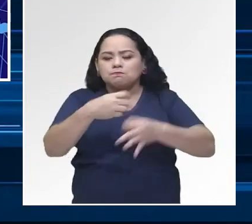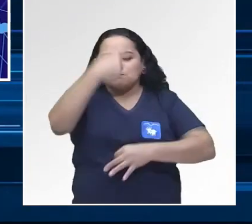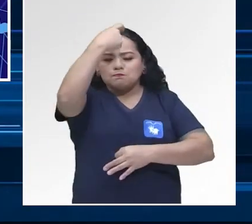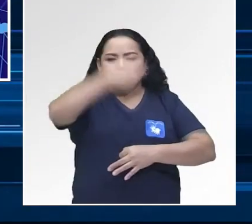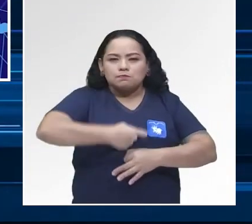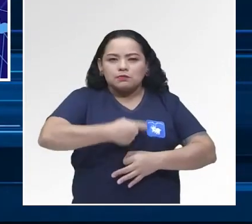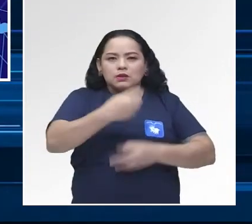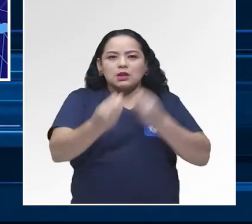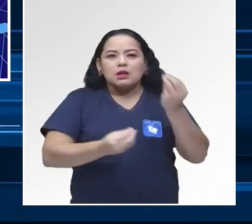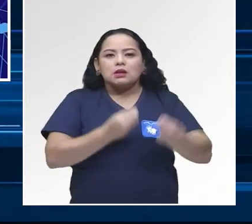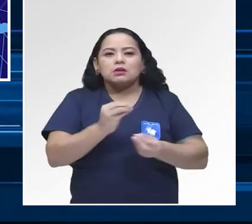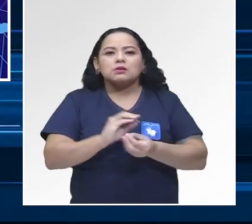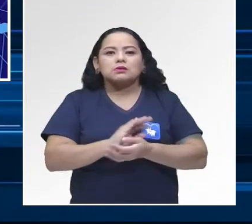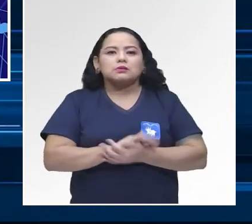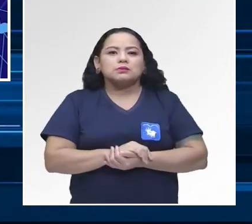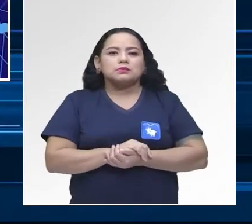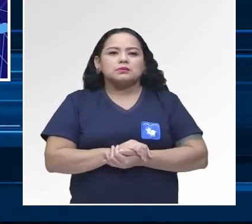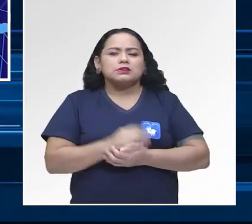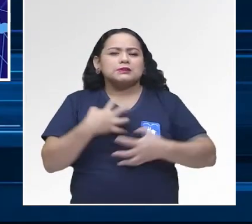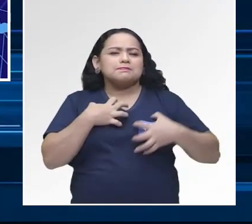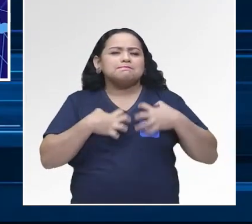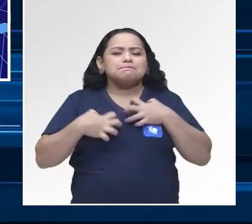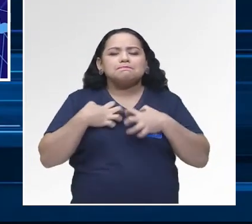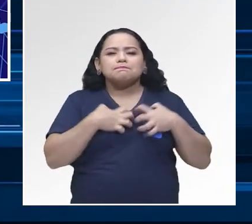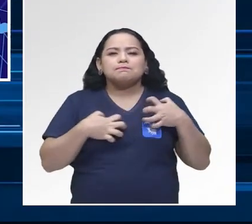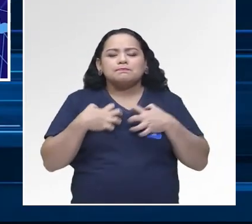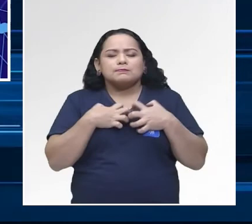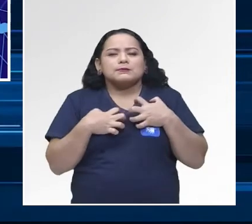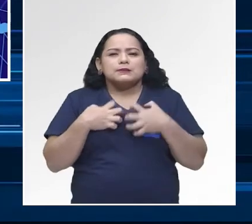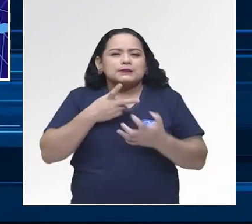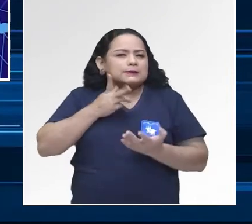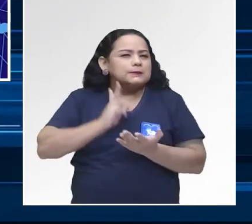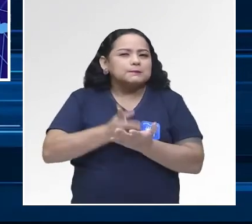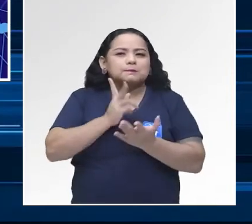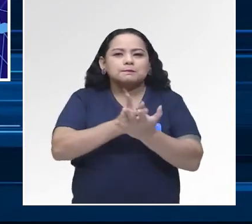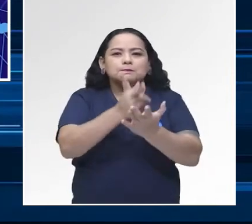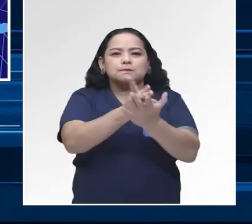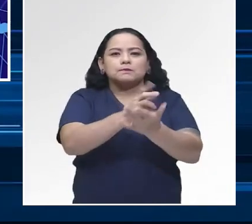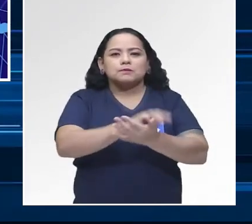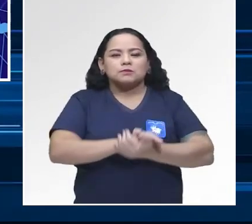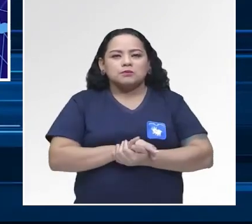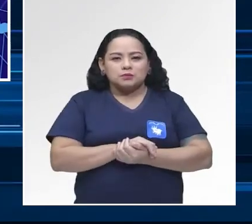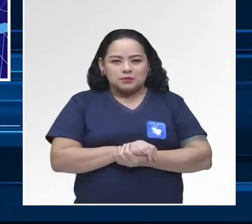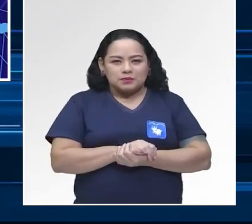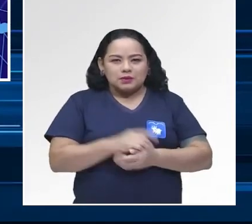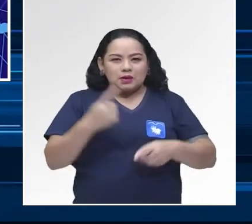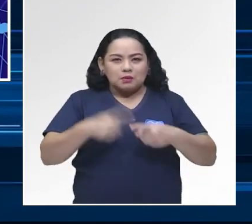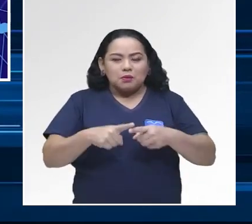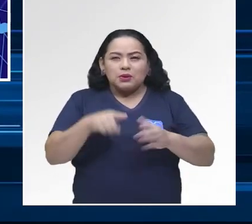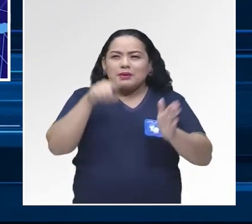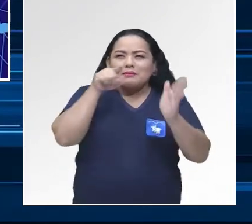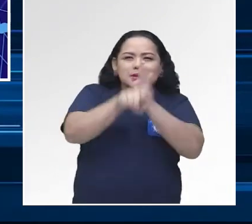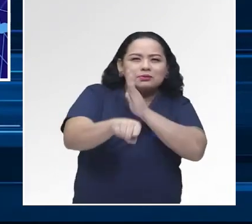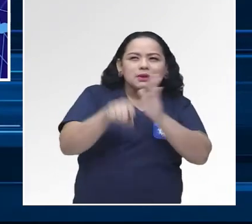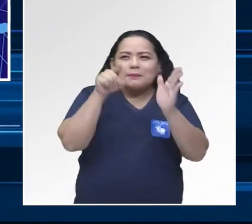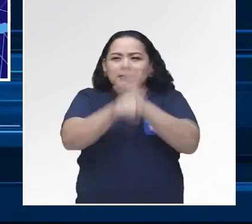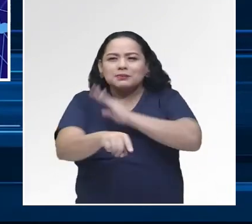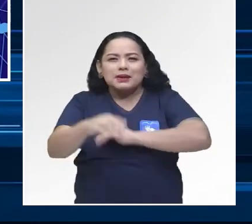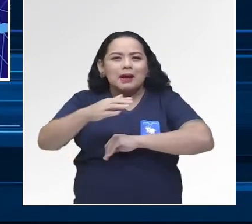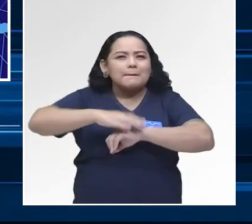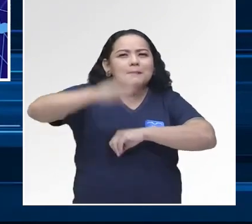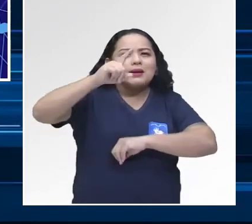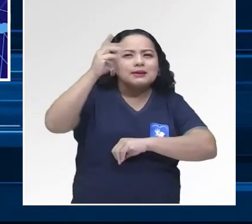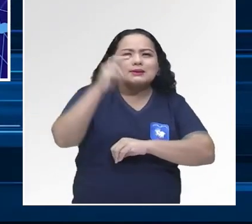posição de inquietude, de inquietação constante. Porque você quer perguntar, quer saber mais,